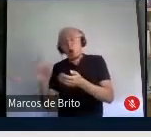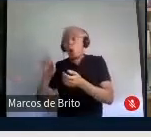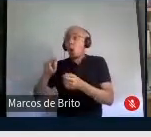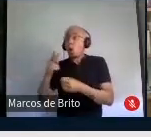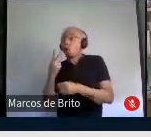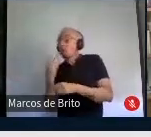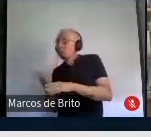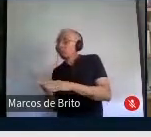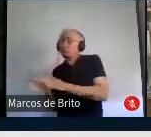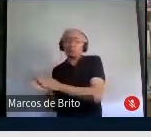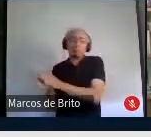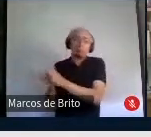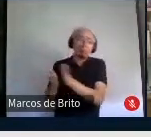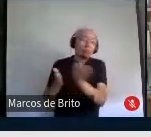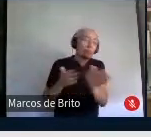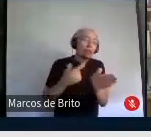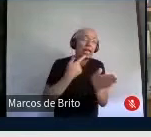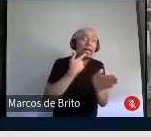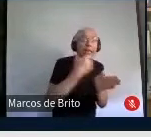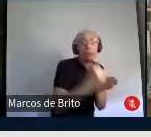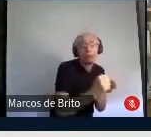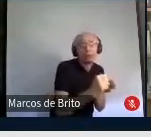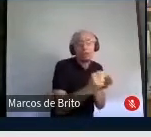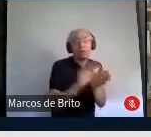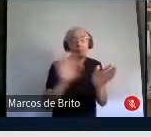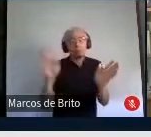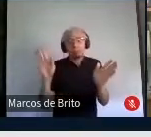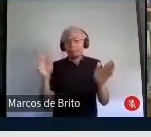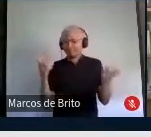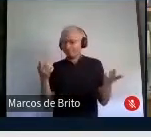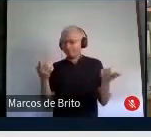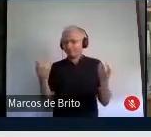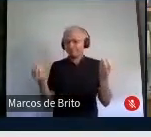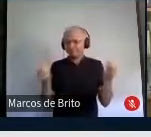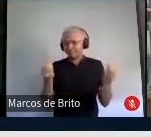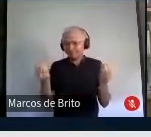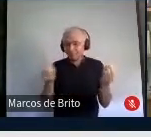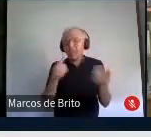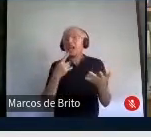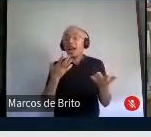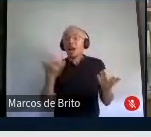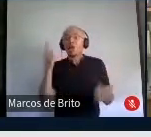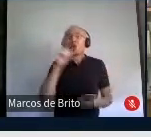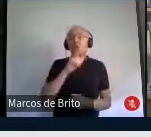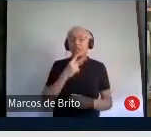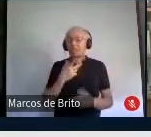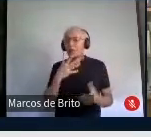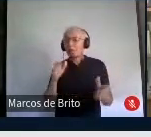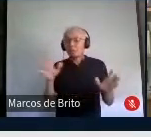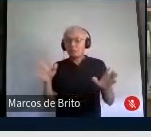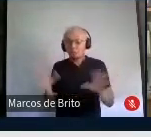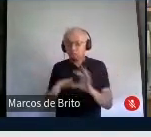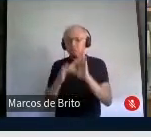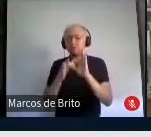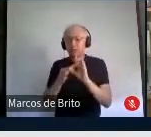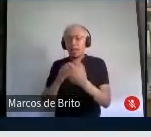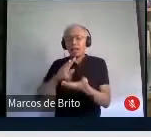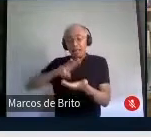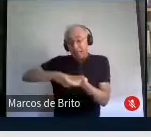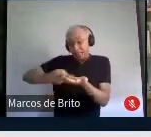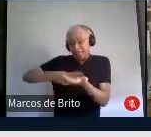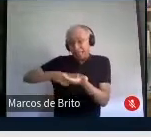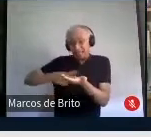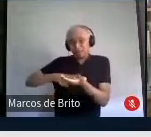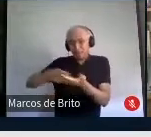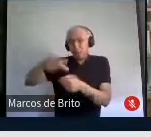uma parte da linguística, mas ela com certeza encontrou uma área no pós-trad de formação que foi